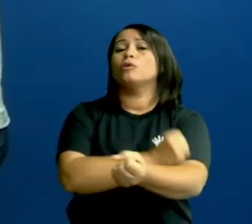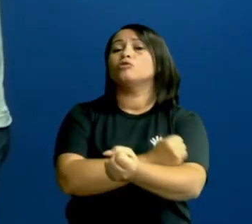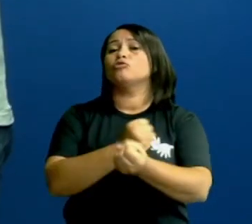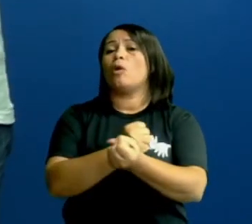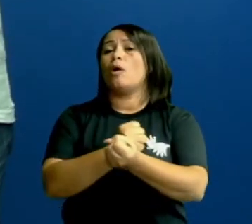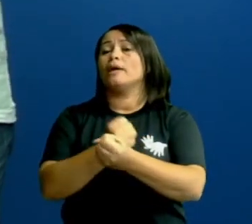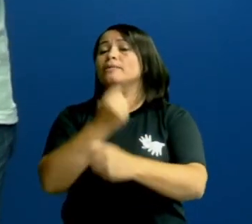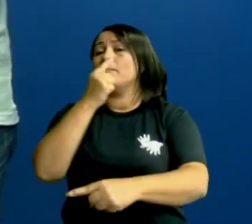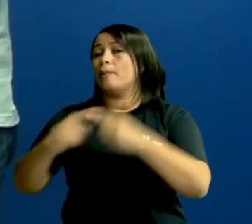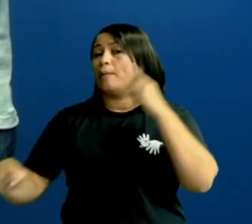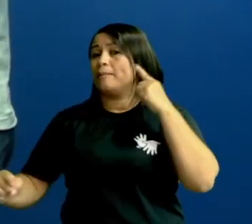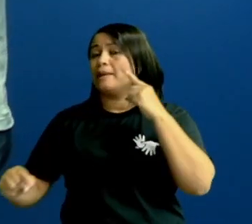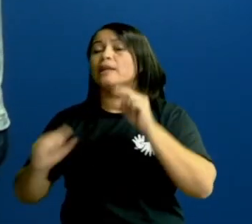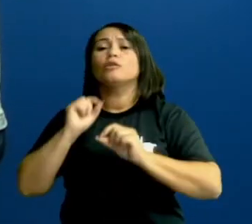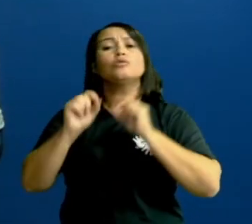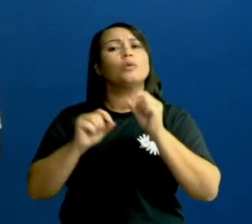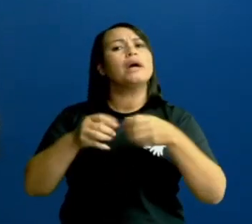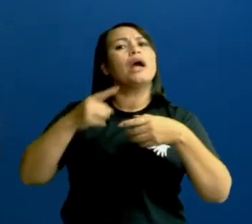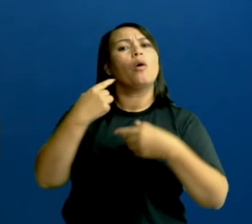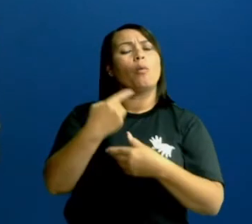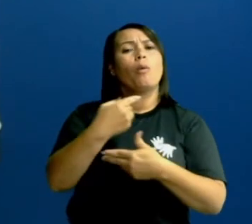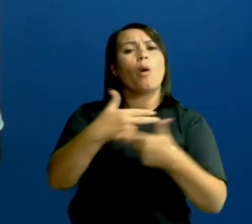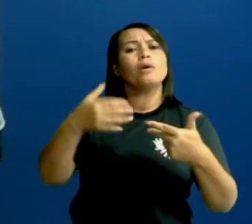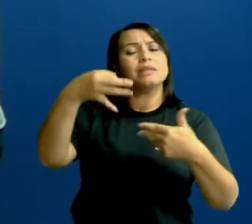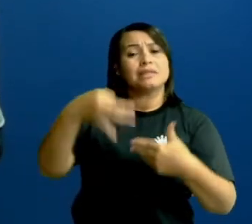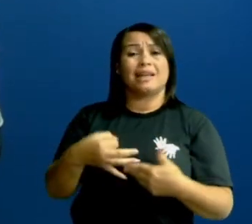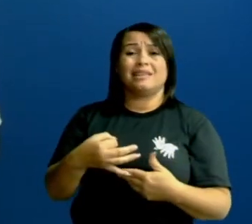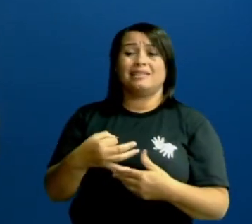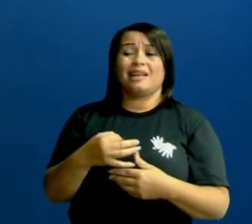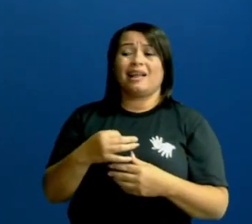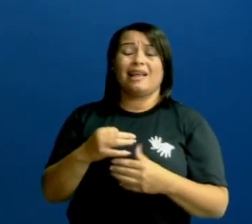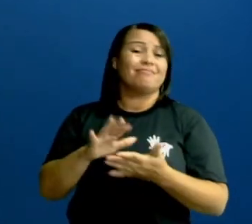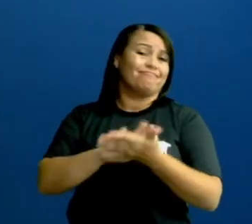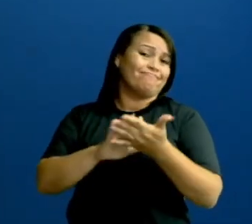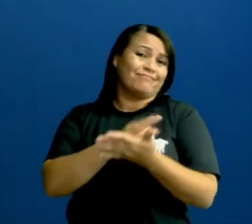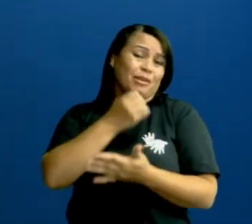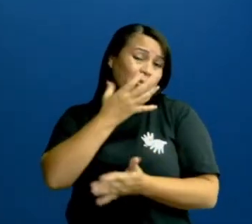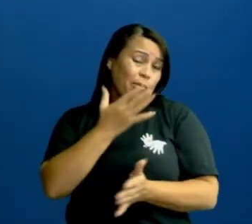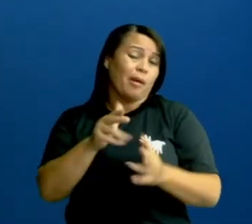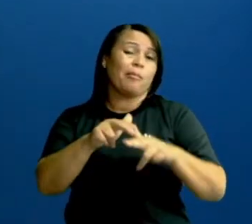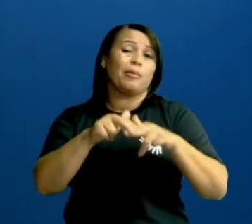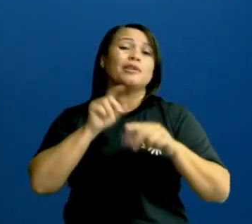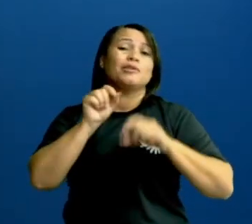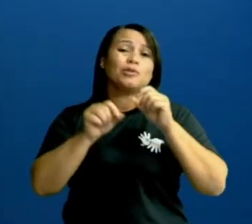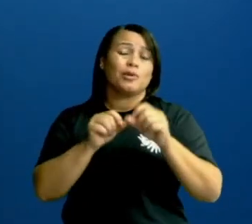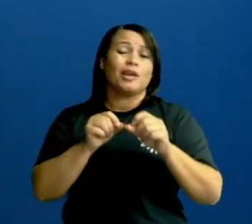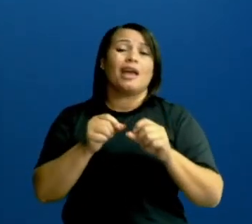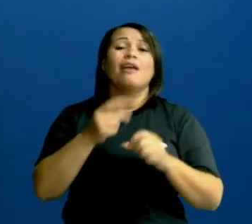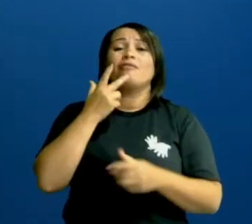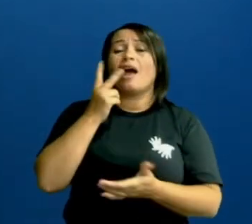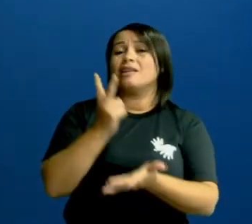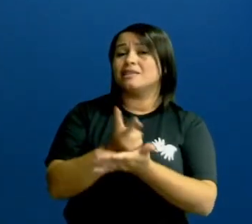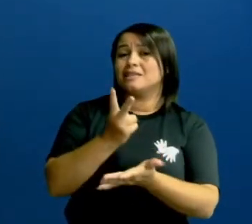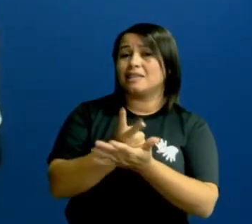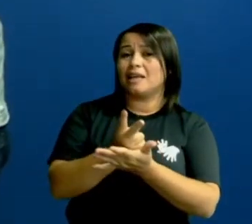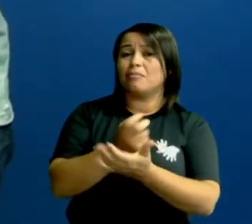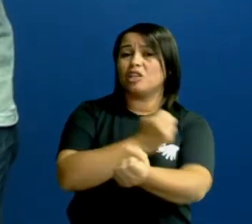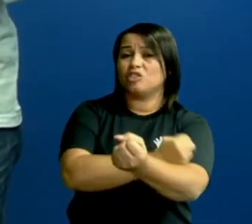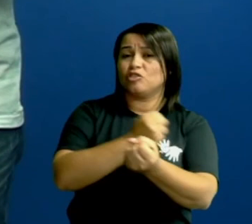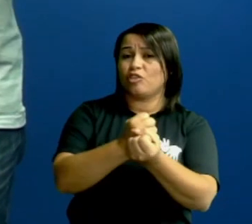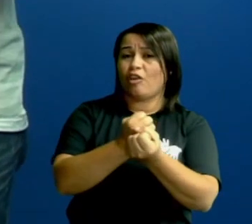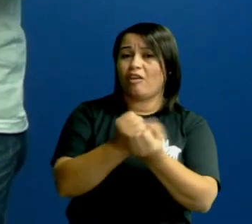ilícitas. Mas uma coisa é certa, nenhuma delas vale a pena. Por isso, diga sempre,